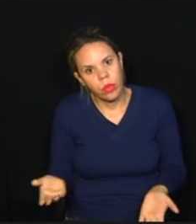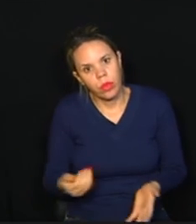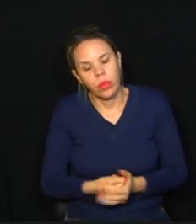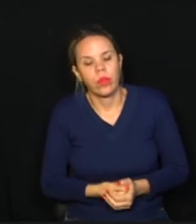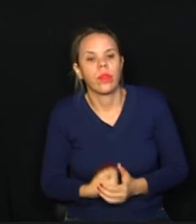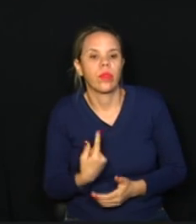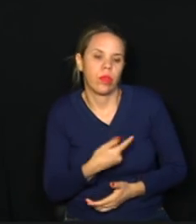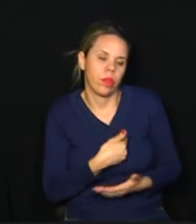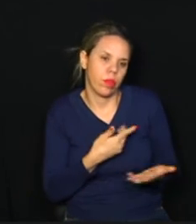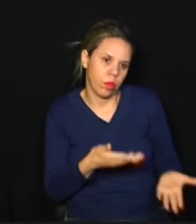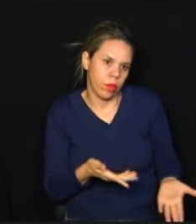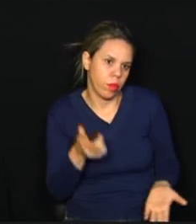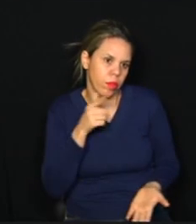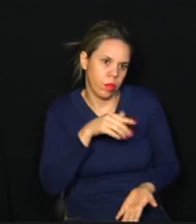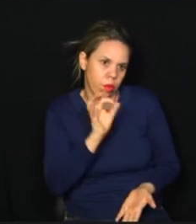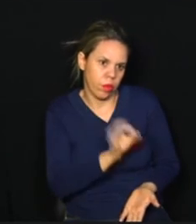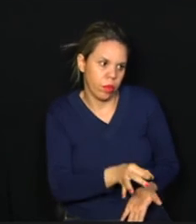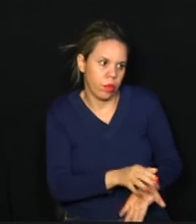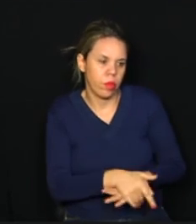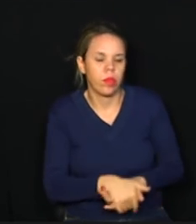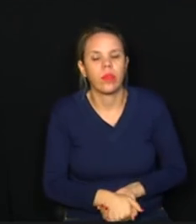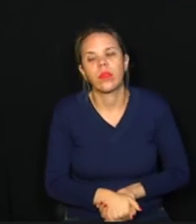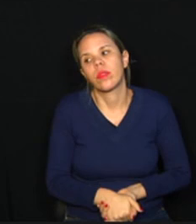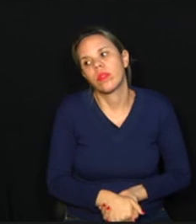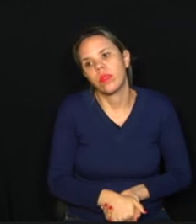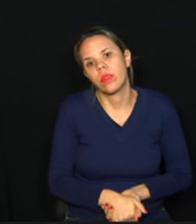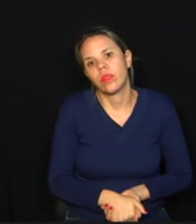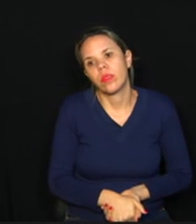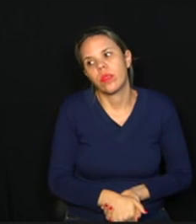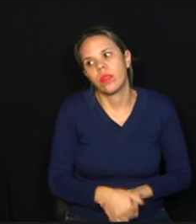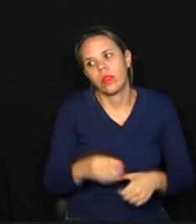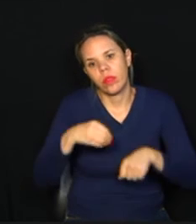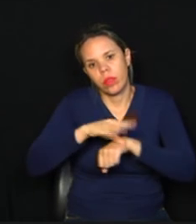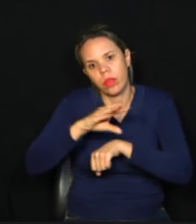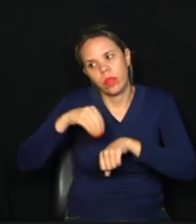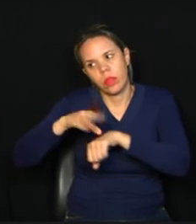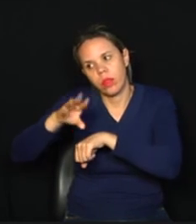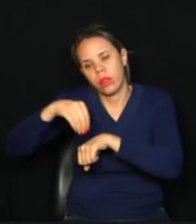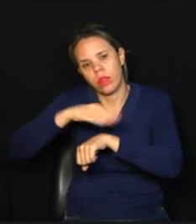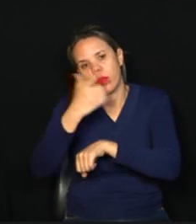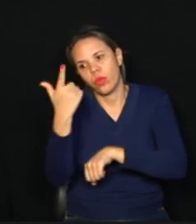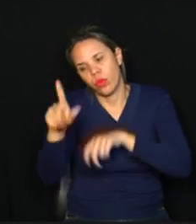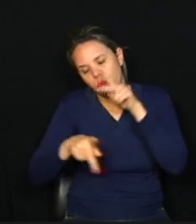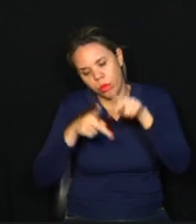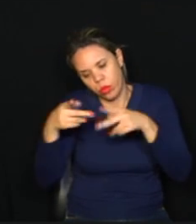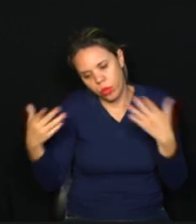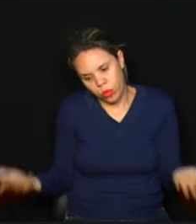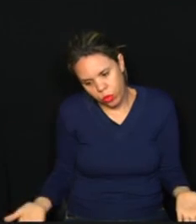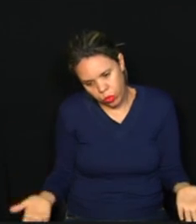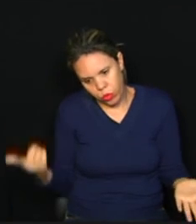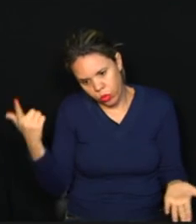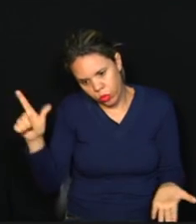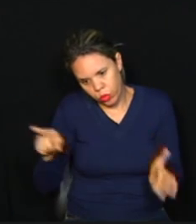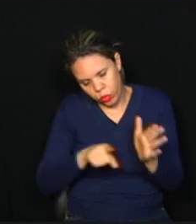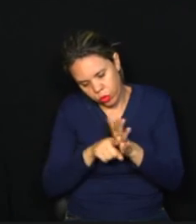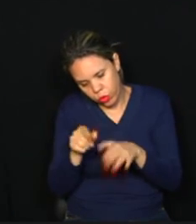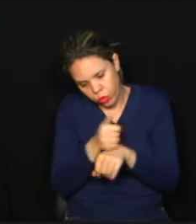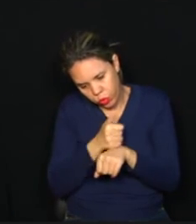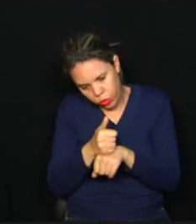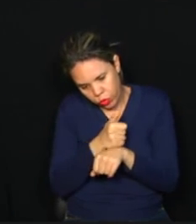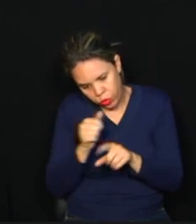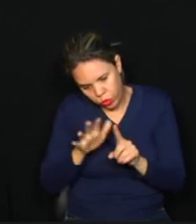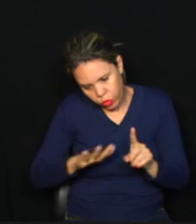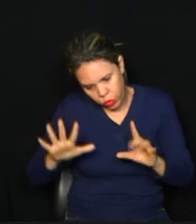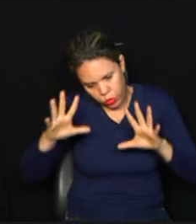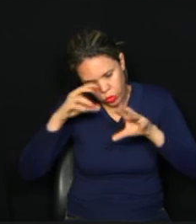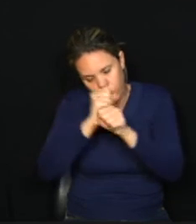a gente, com certeza, inspirará também outras pessoas, outros pesquisadores, a sociedade